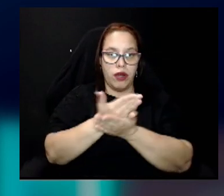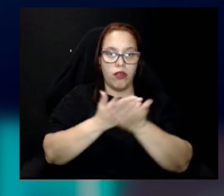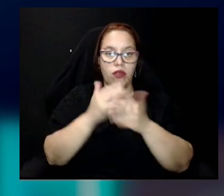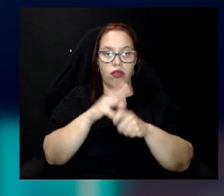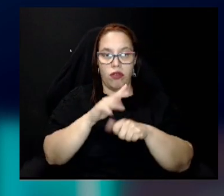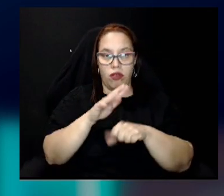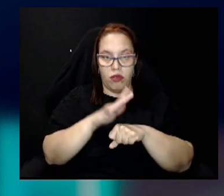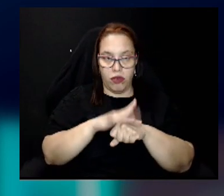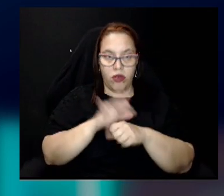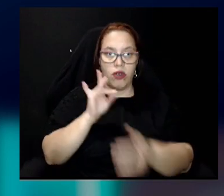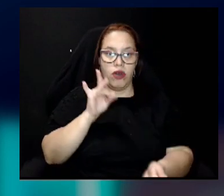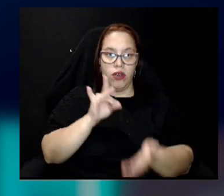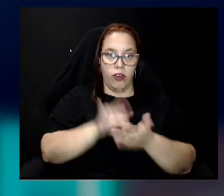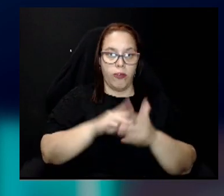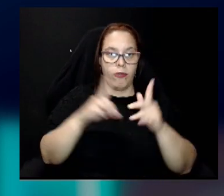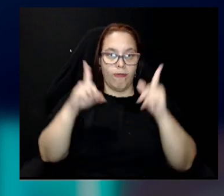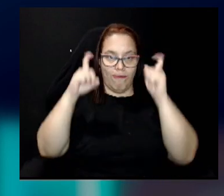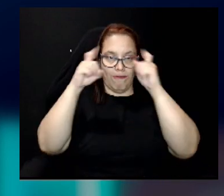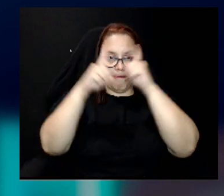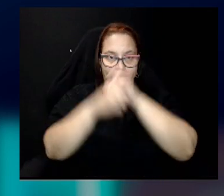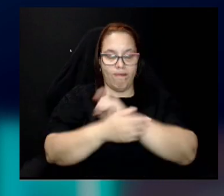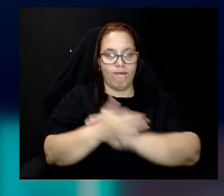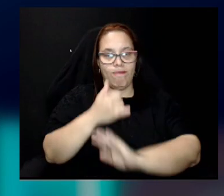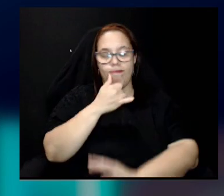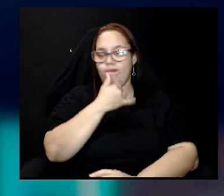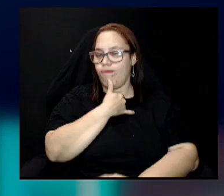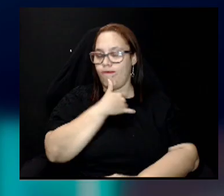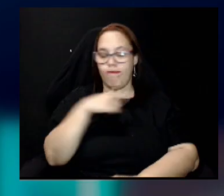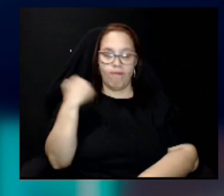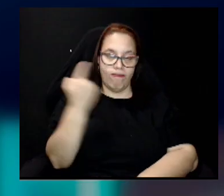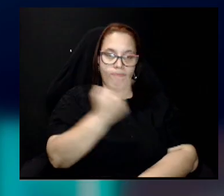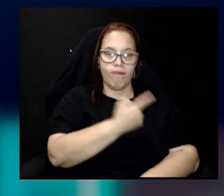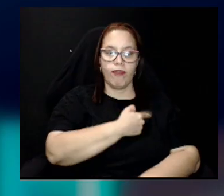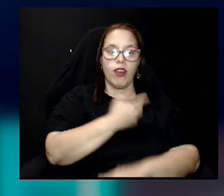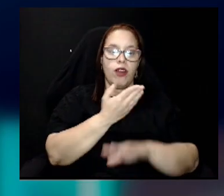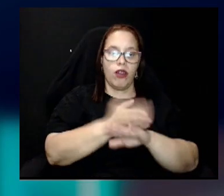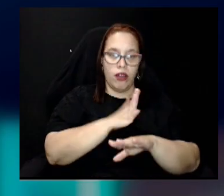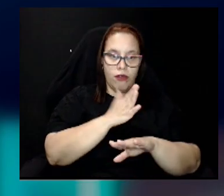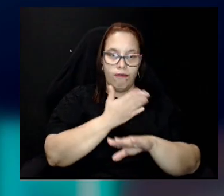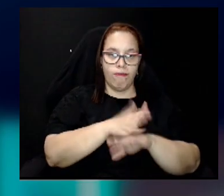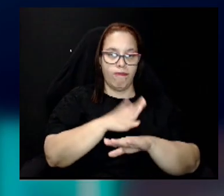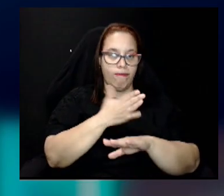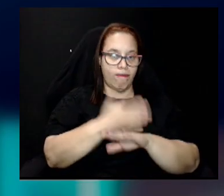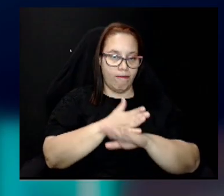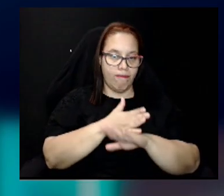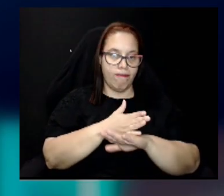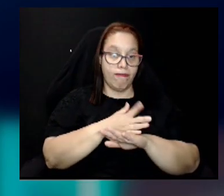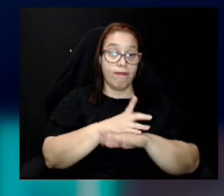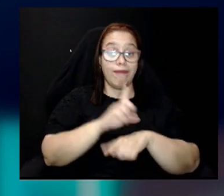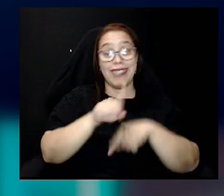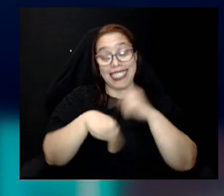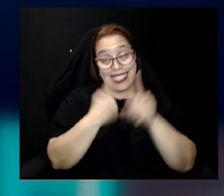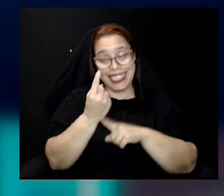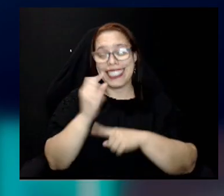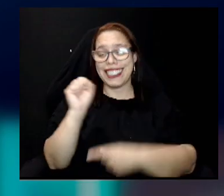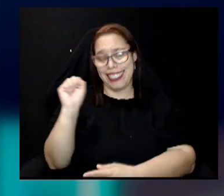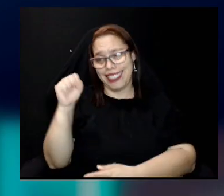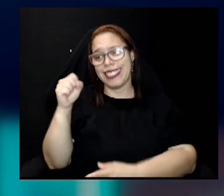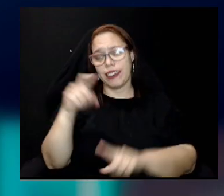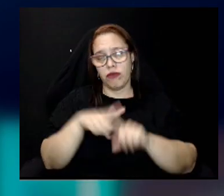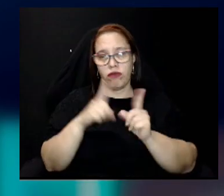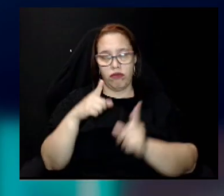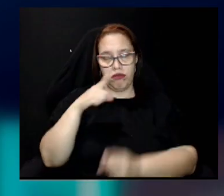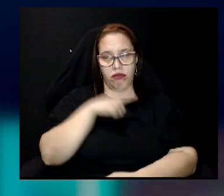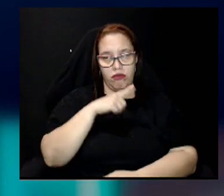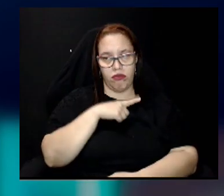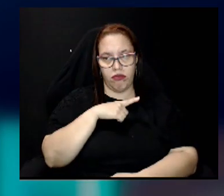fato, desafiadora, né? Infelizmente, acho que todos nós, na nossa prática, temos casos de sucesso, sim, obviamente, mas também temos casos em que